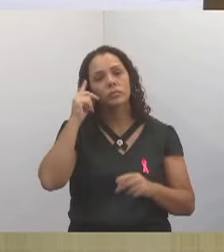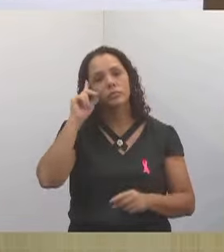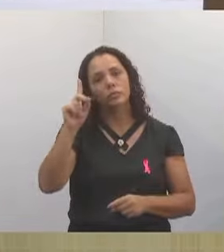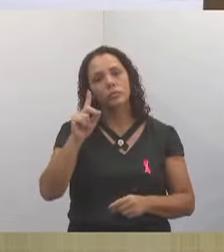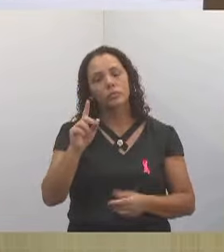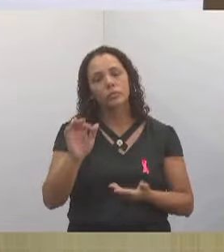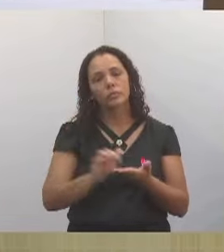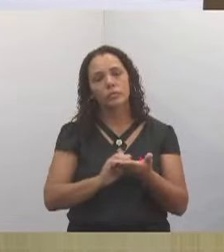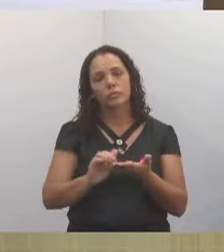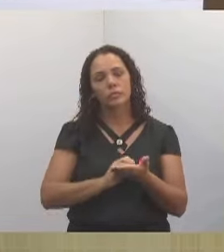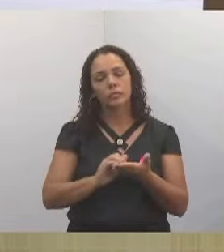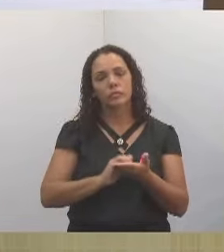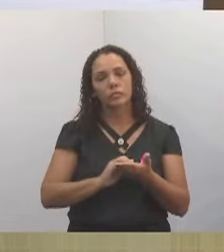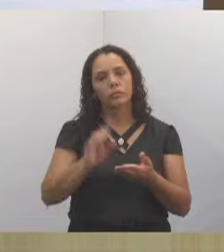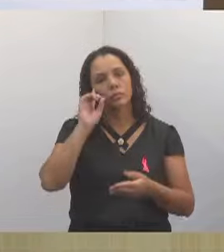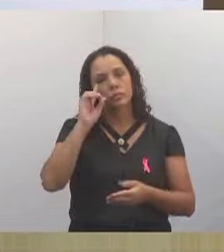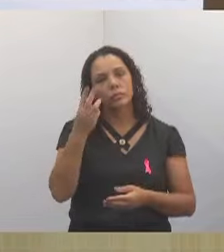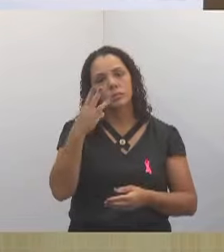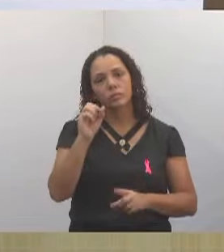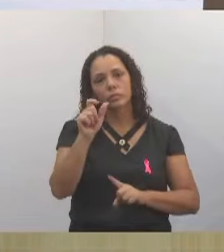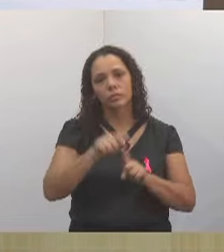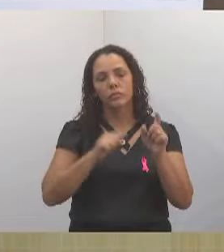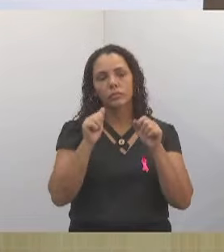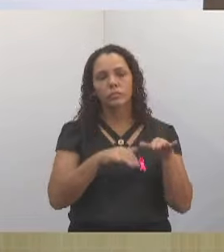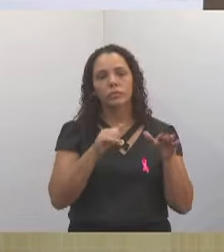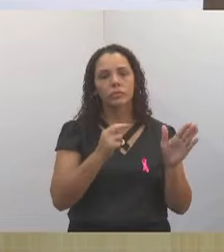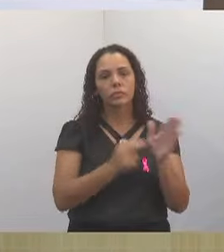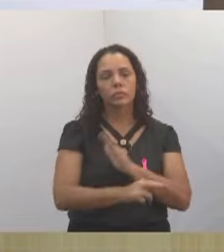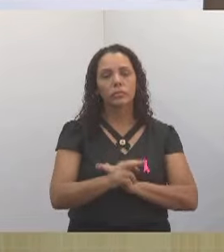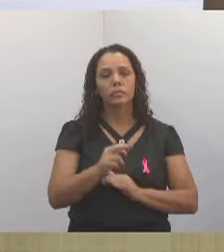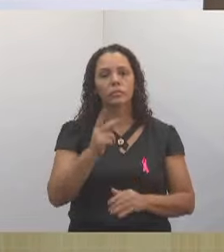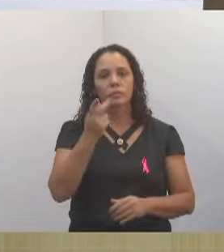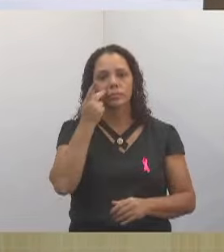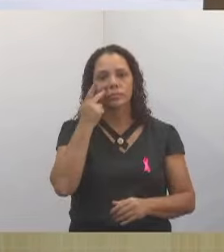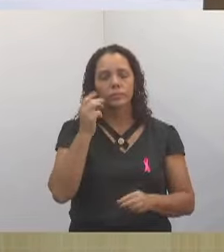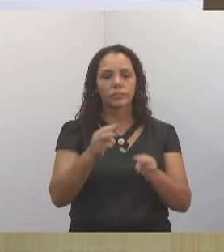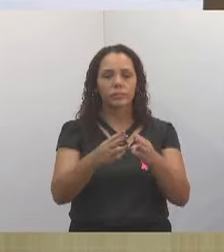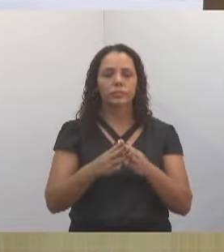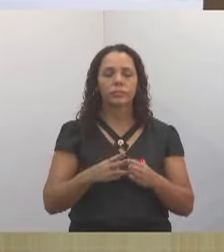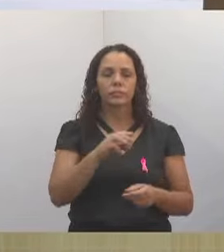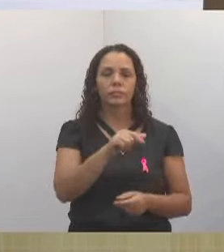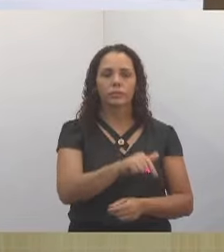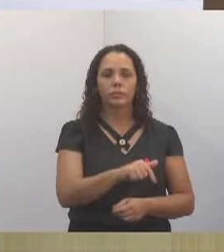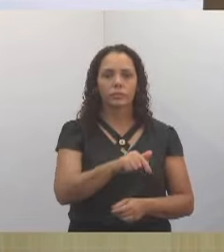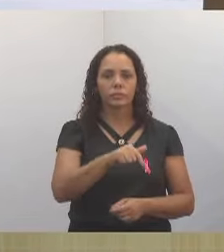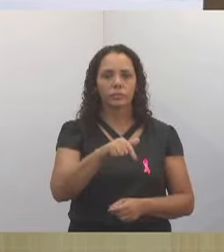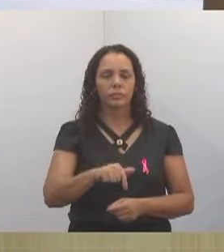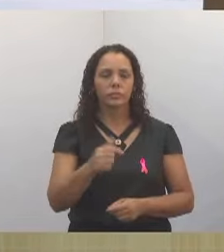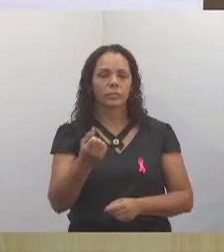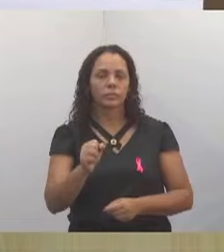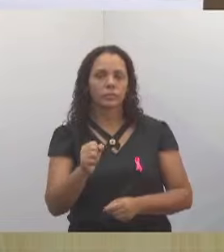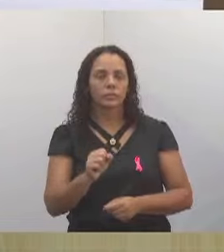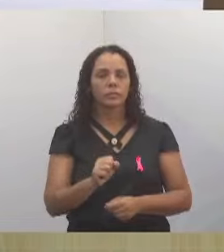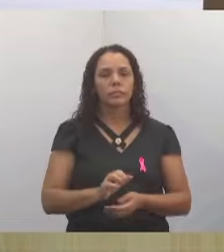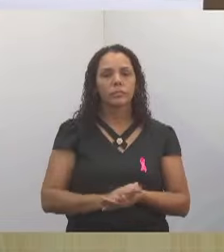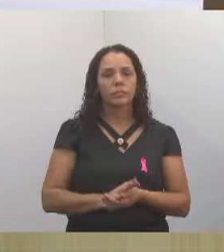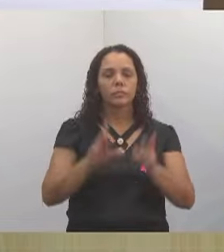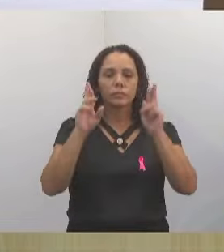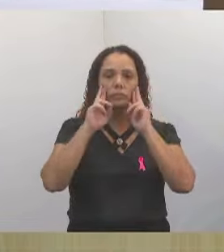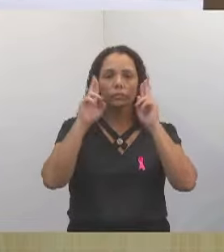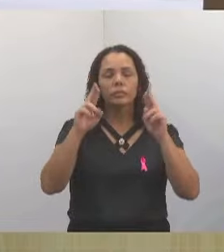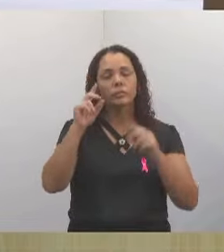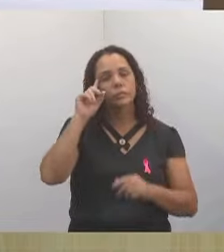da Secretária, 30 de setembro. Autoria, Paulino dos Condutores. Moção 778. Moção de